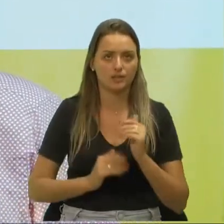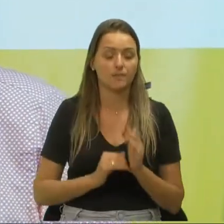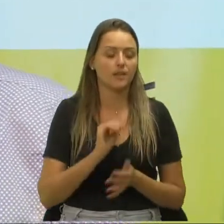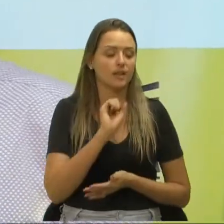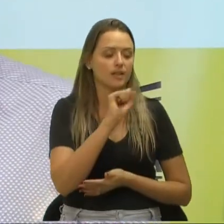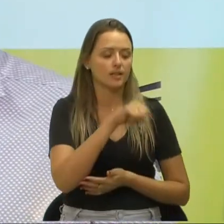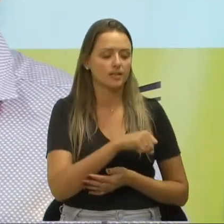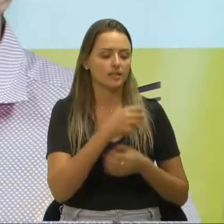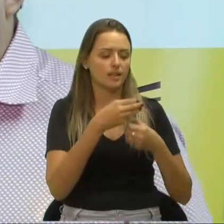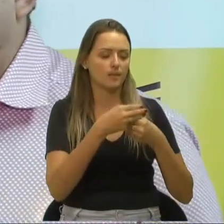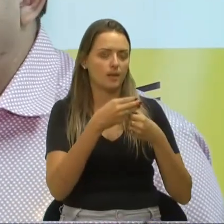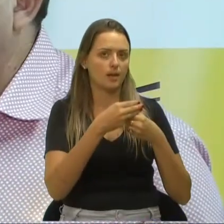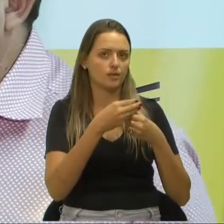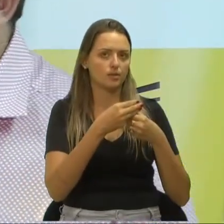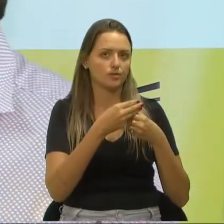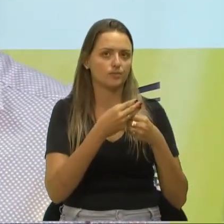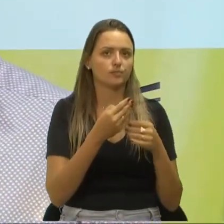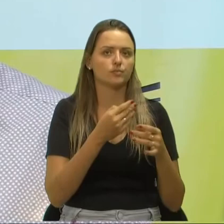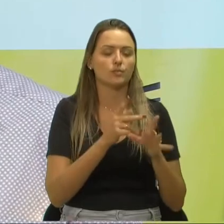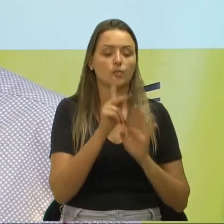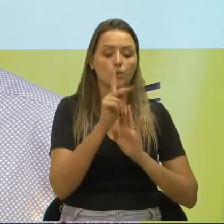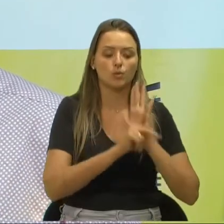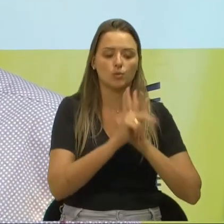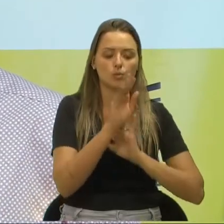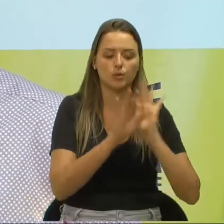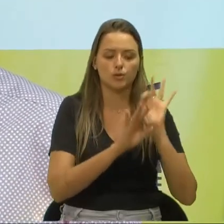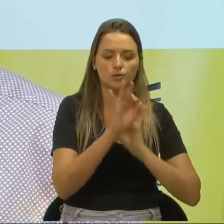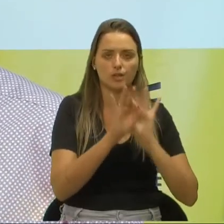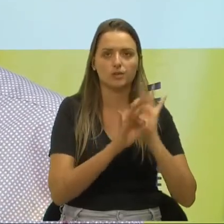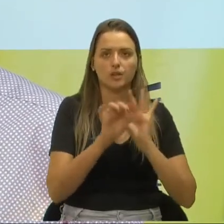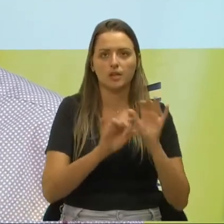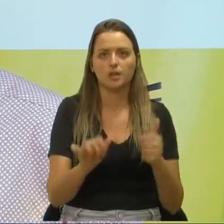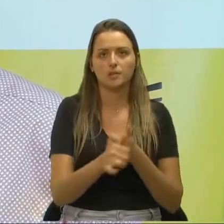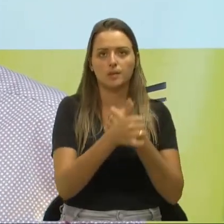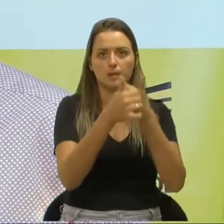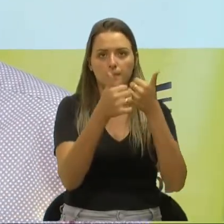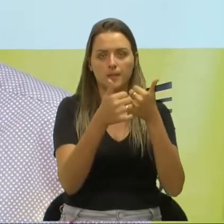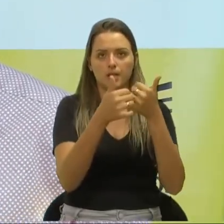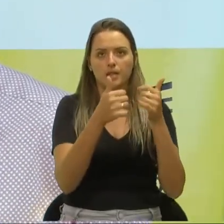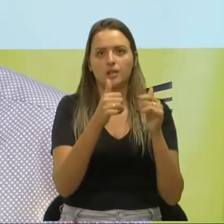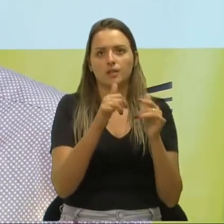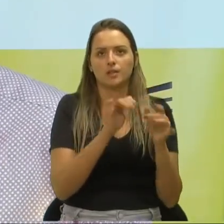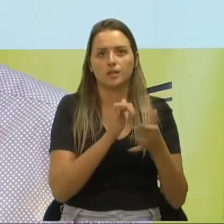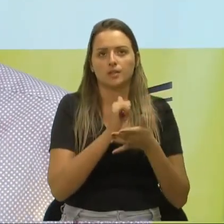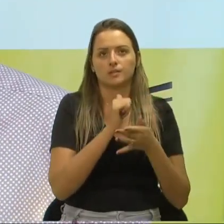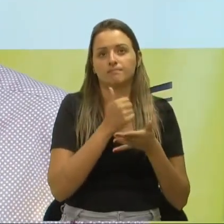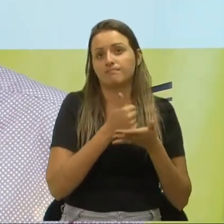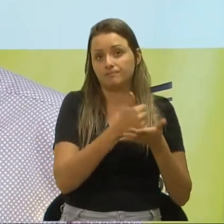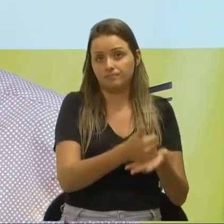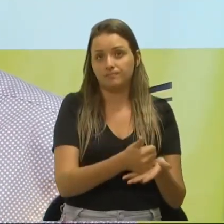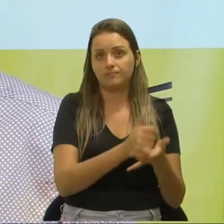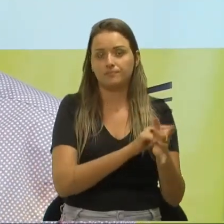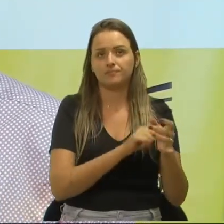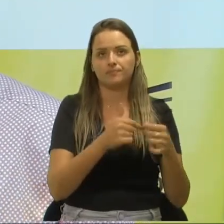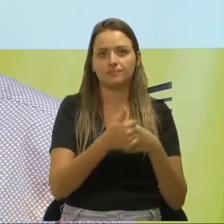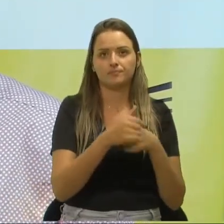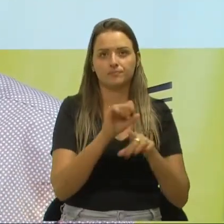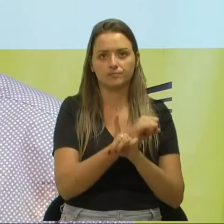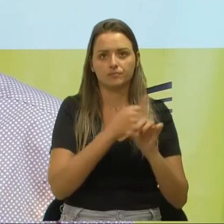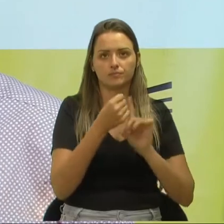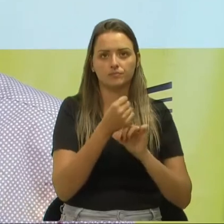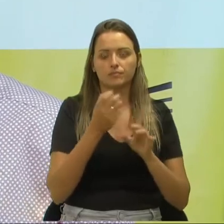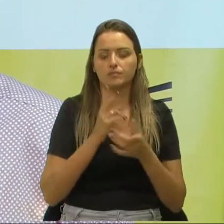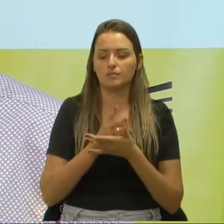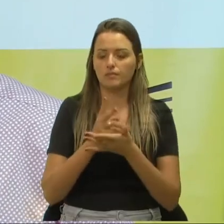certeza, Márcio, esse projeto só vem a melhorar a nossa cidade. A gente sabe e fala a todo momento que a